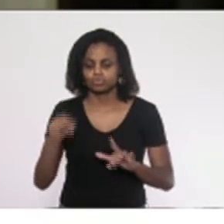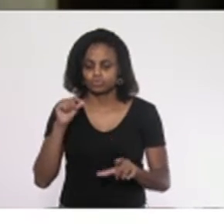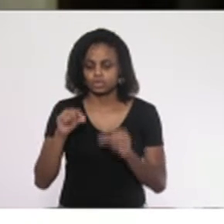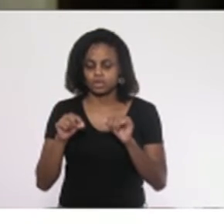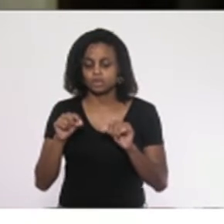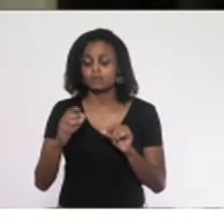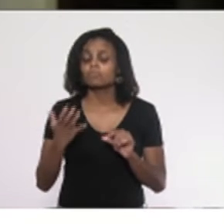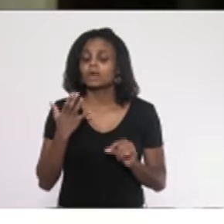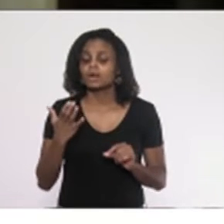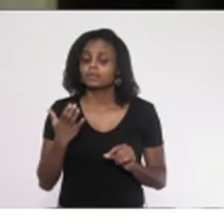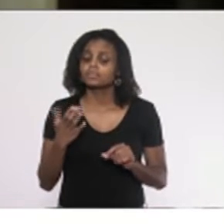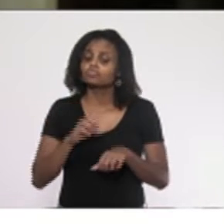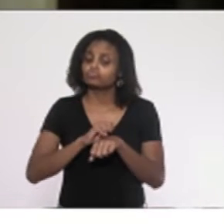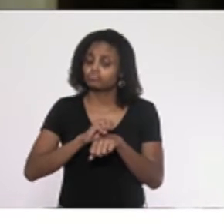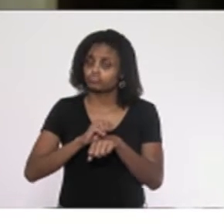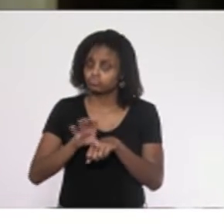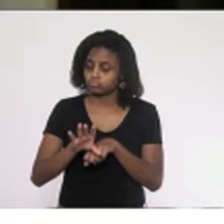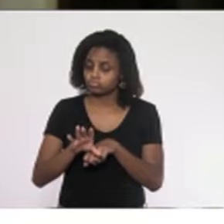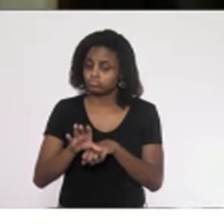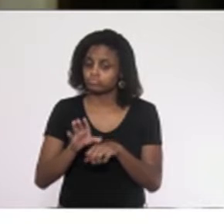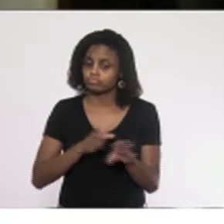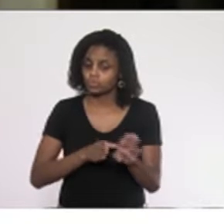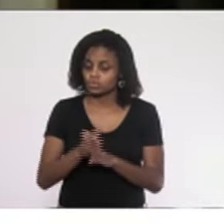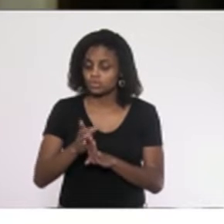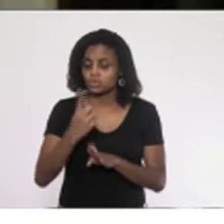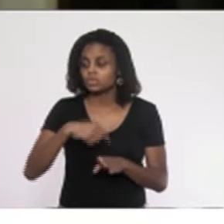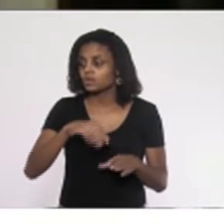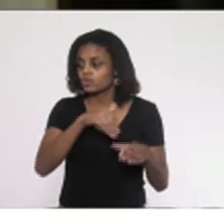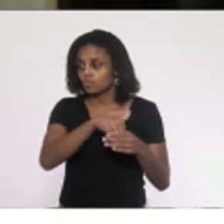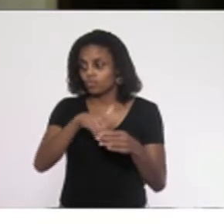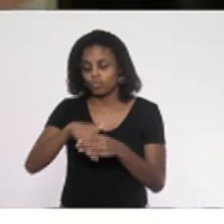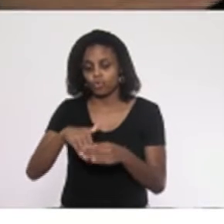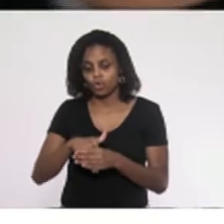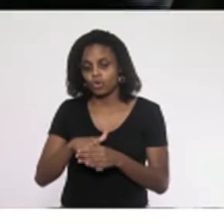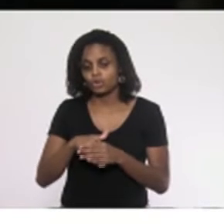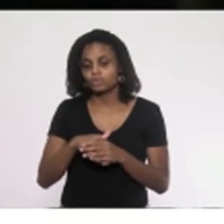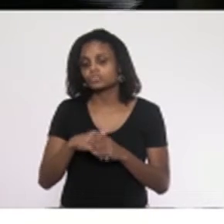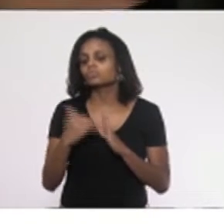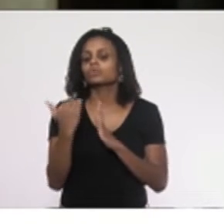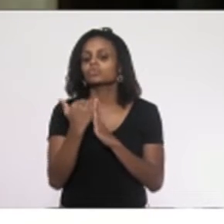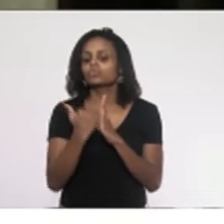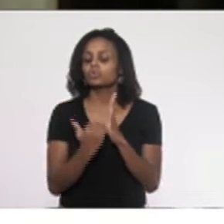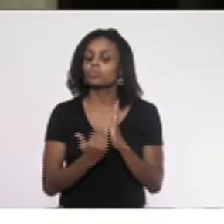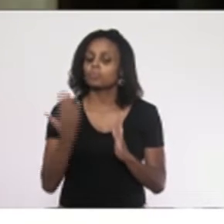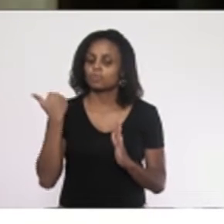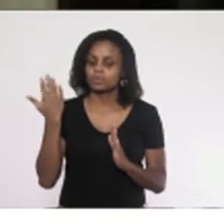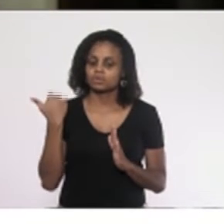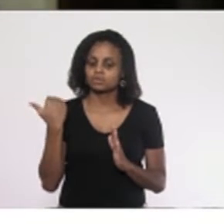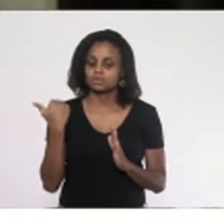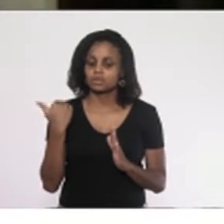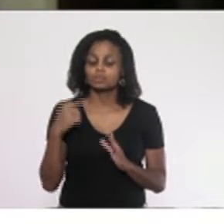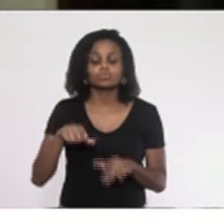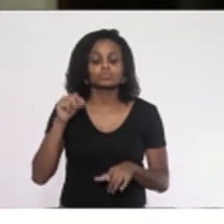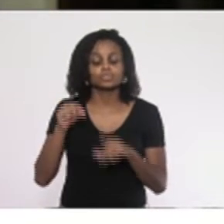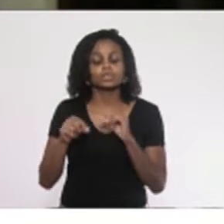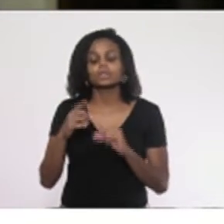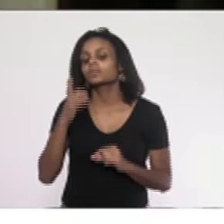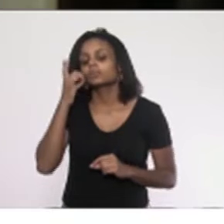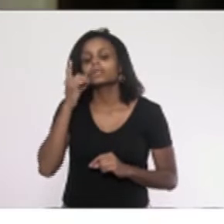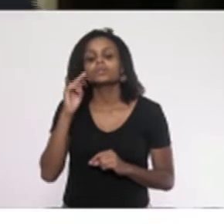Mas sugiro que a gente vote pelas normas pretéritas. Eu destaque o deputado